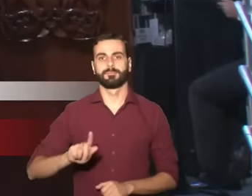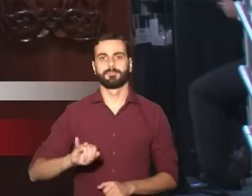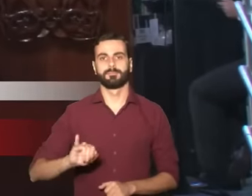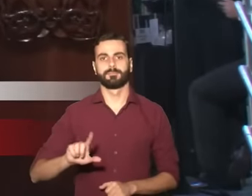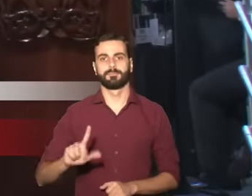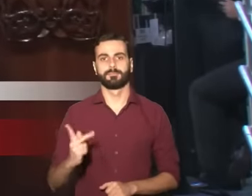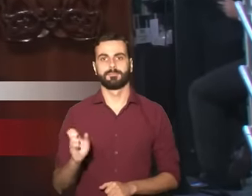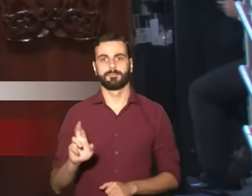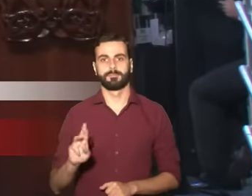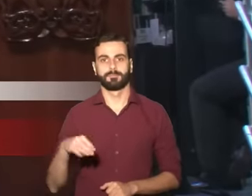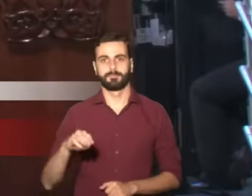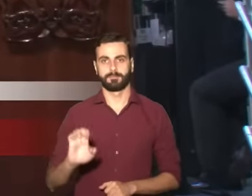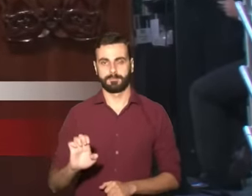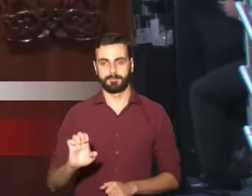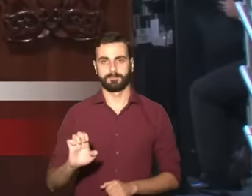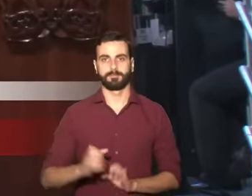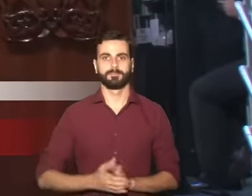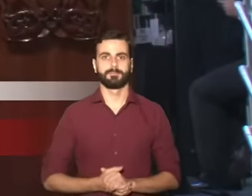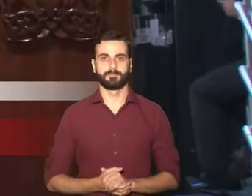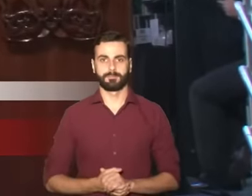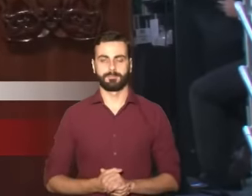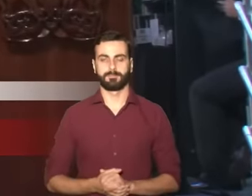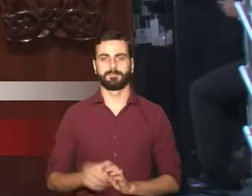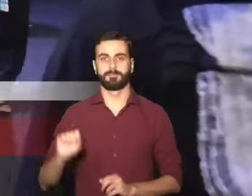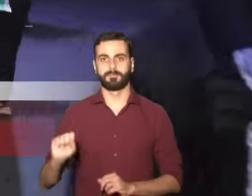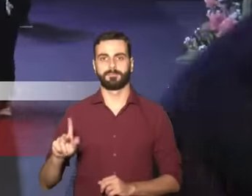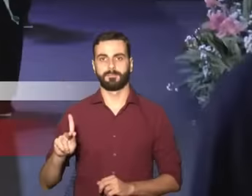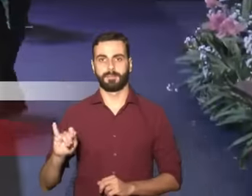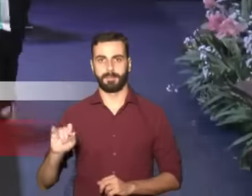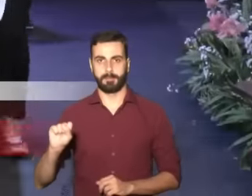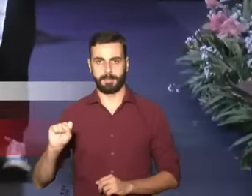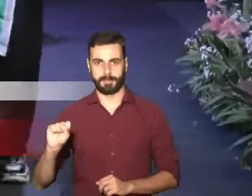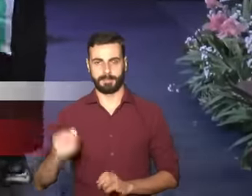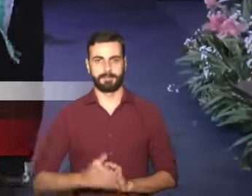Guilherme Manoloff Ristoff Spitz.